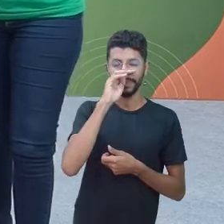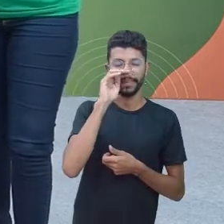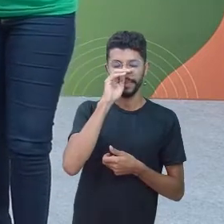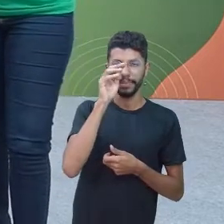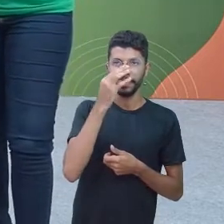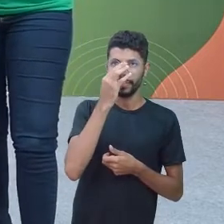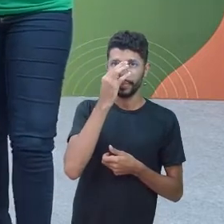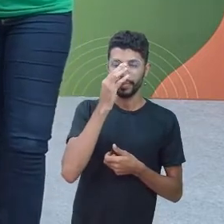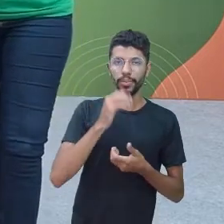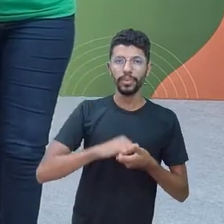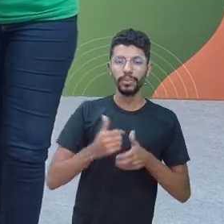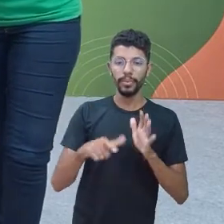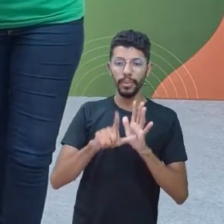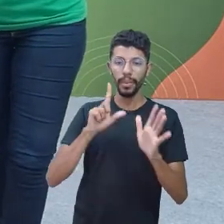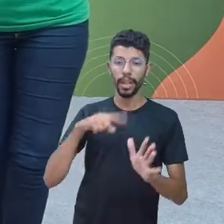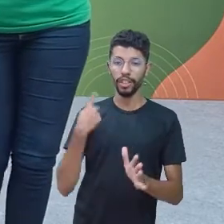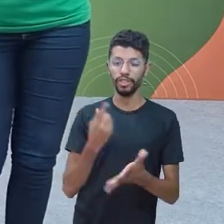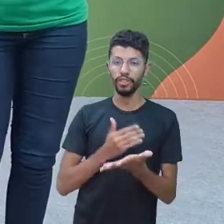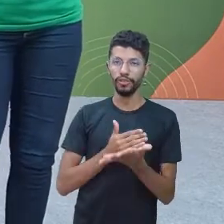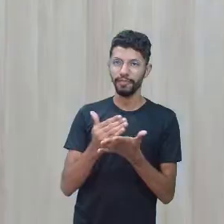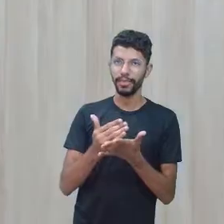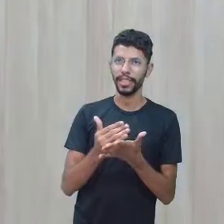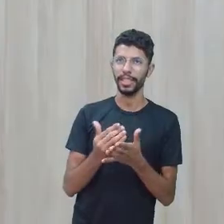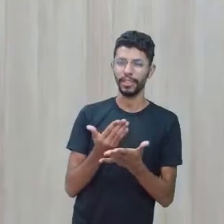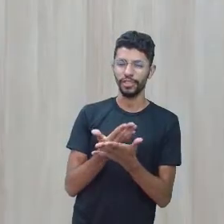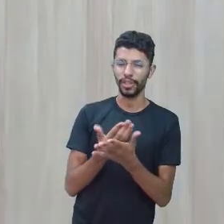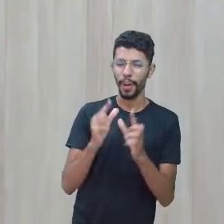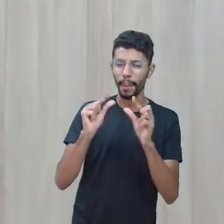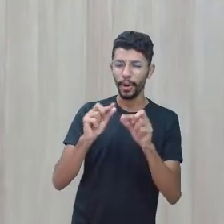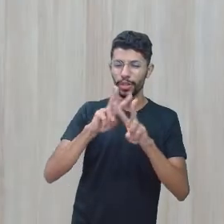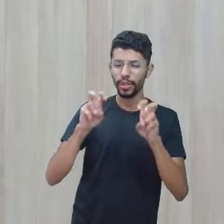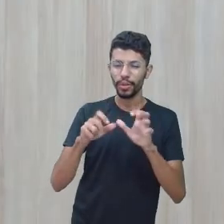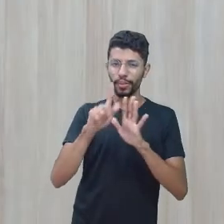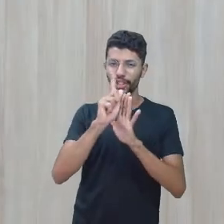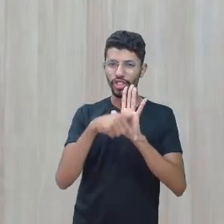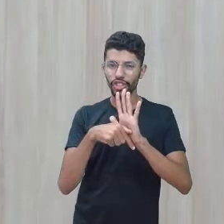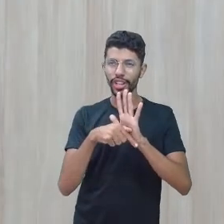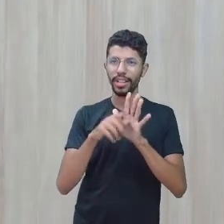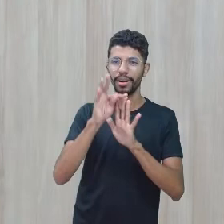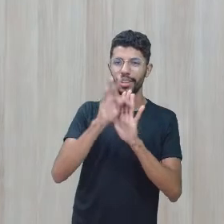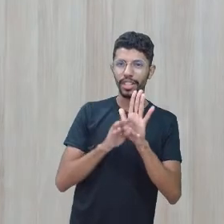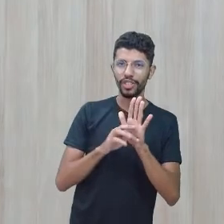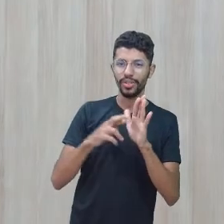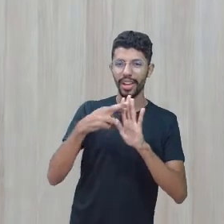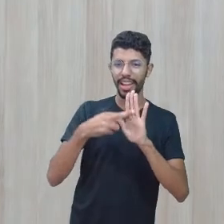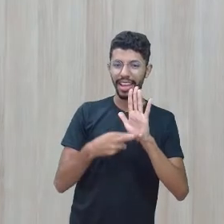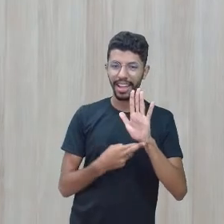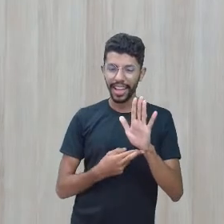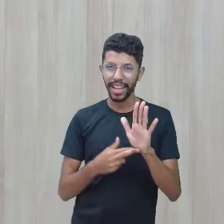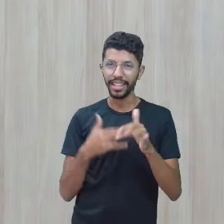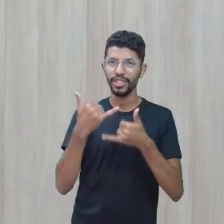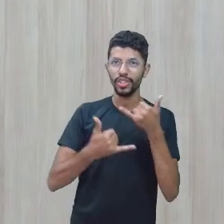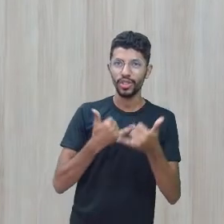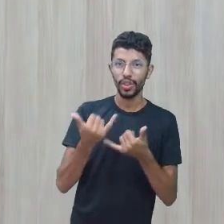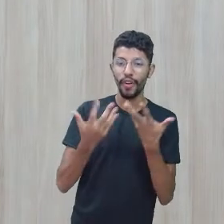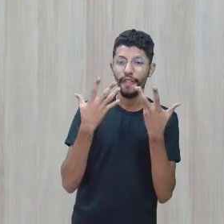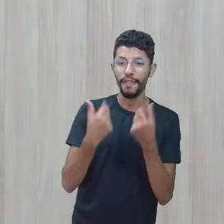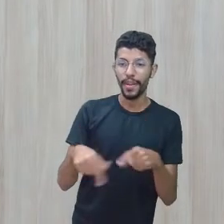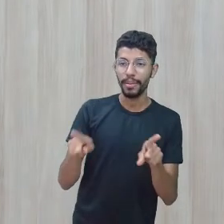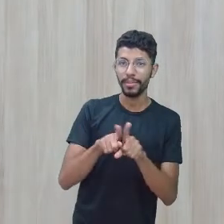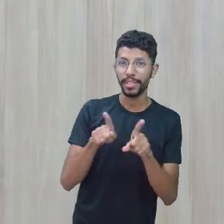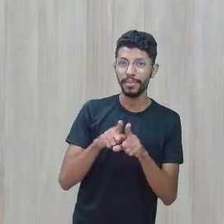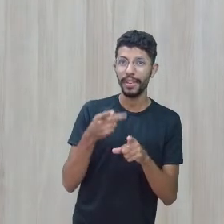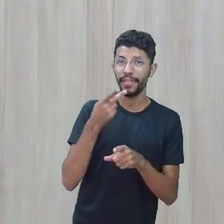Antes de nós falarmos um pouquinho sobre esse gênero textual, regra de jogo, nós vamos falar um pouquinho